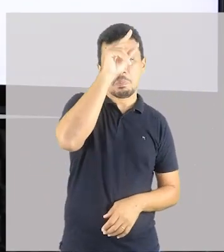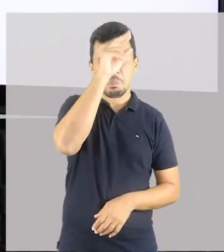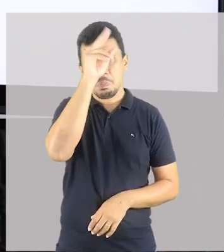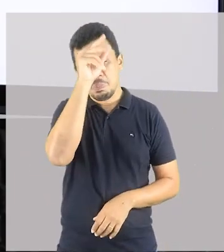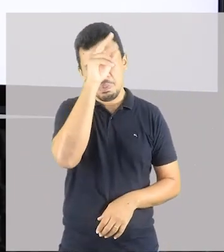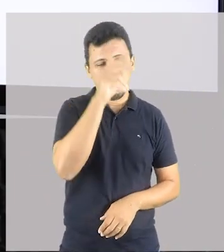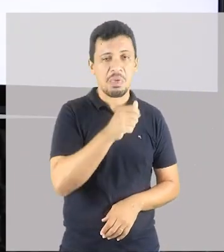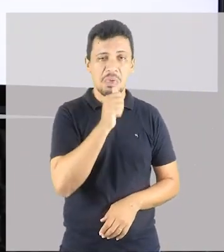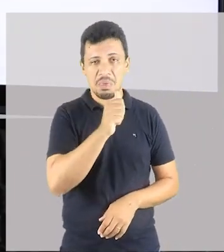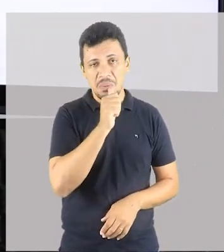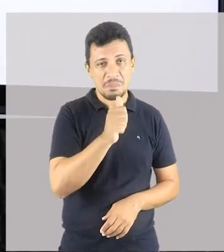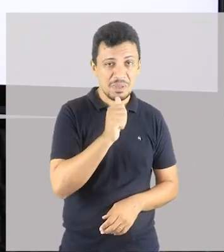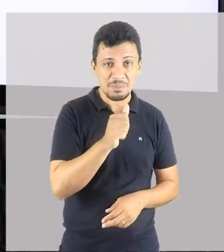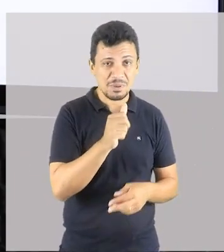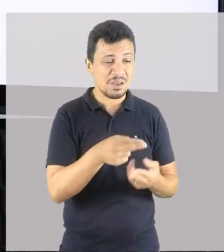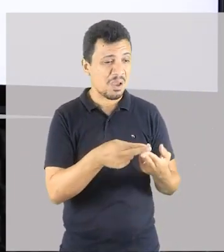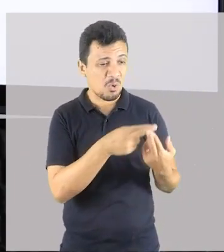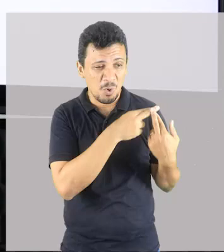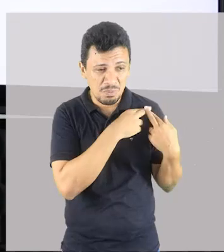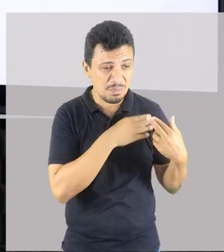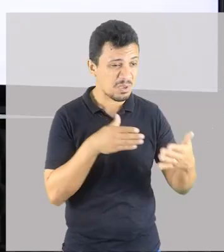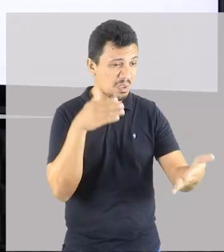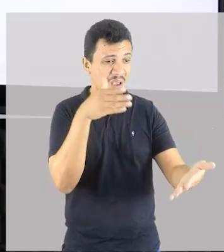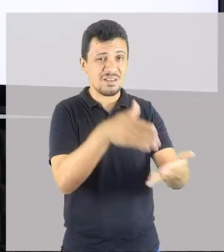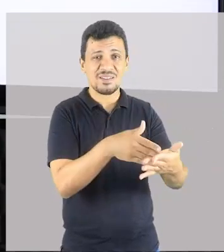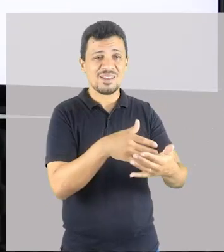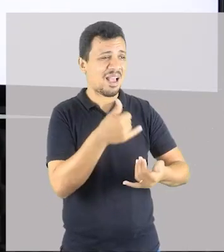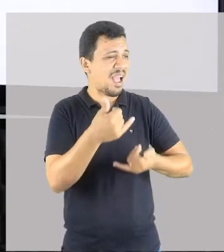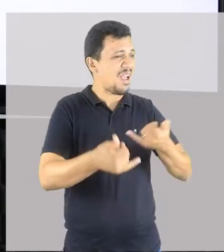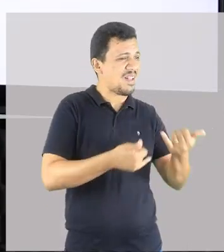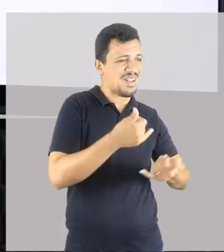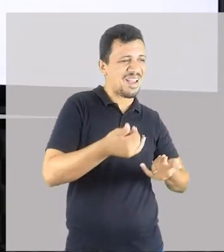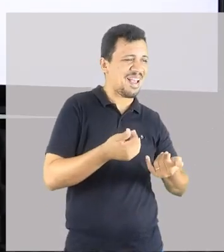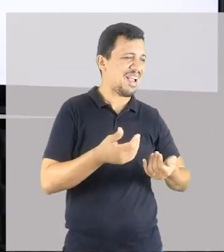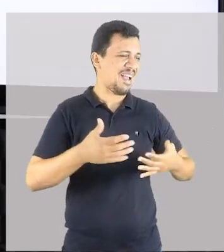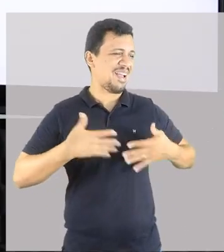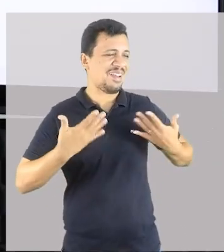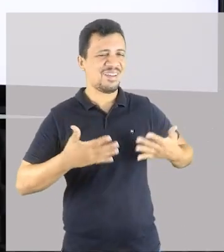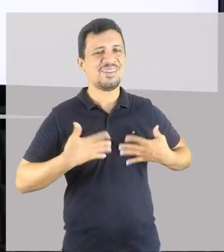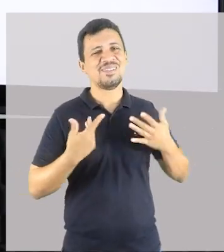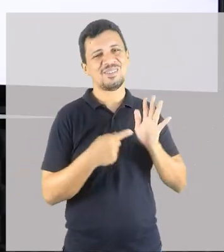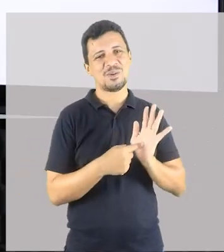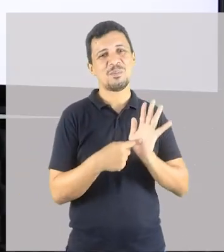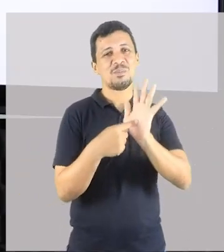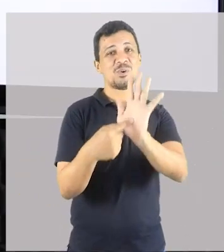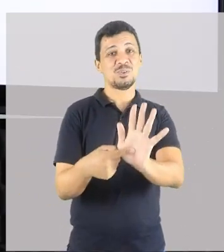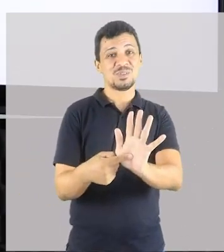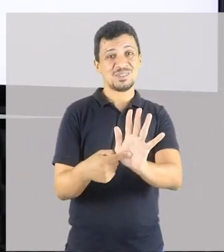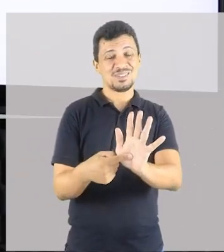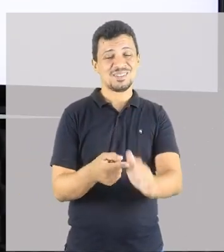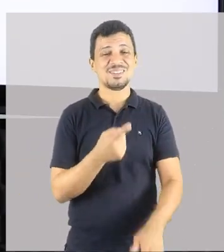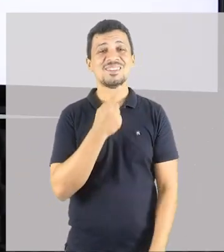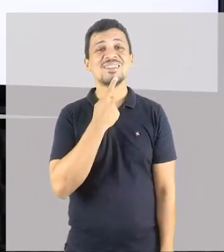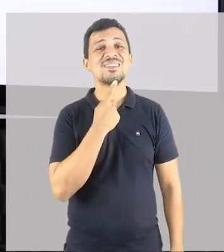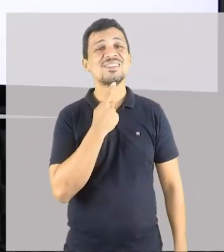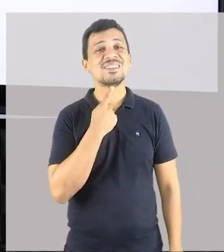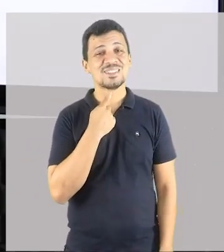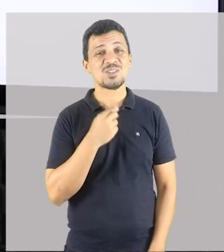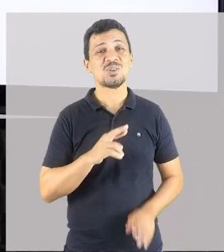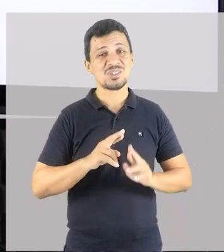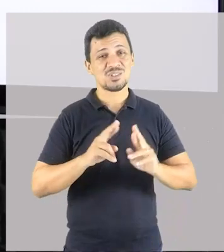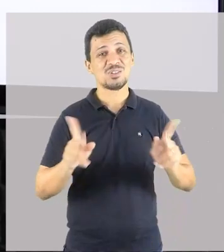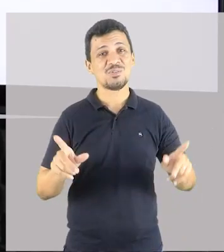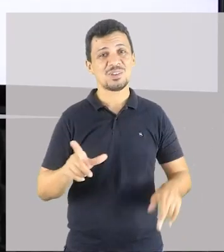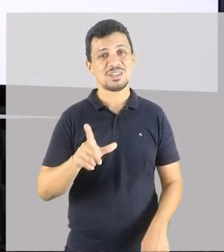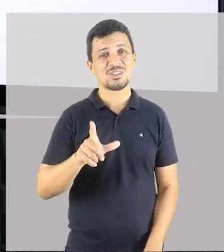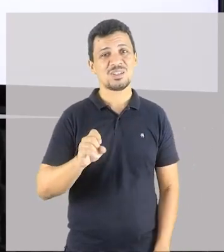o compromisso, não tem limite, ele se diverte, ele é feliz. Então, ele mostra que ele deseja um lirismo